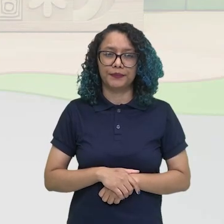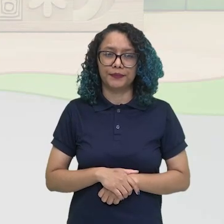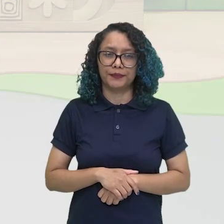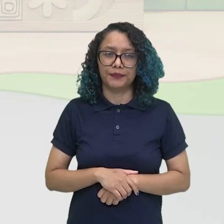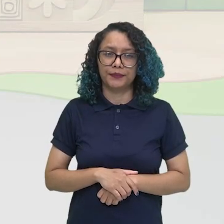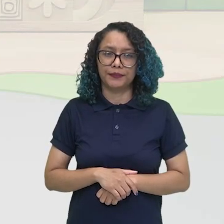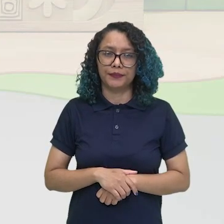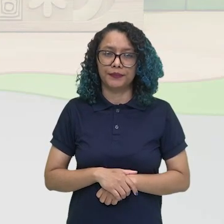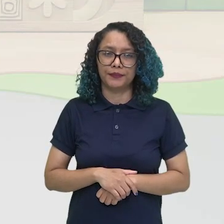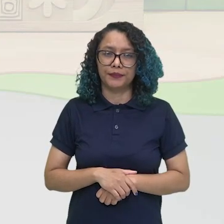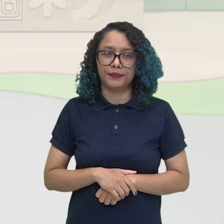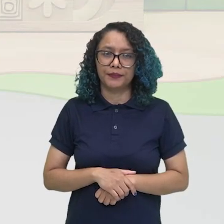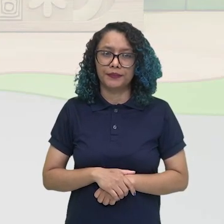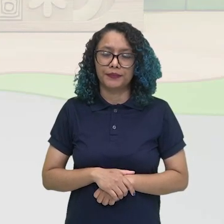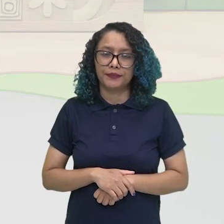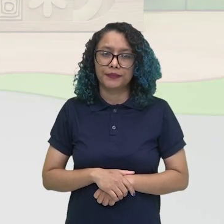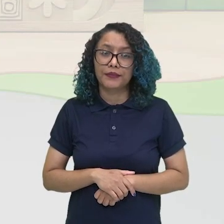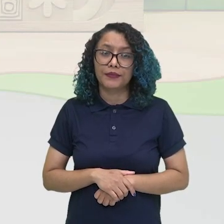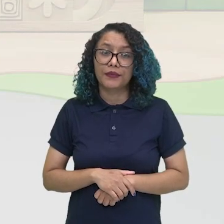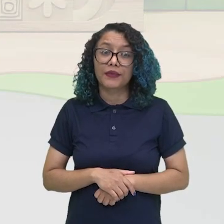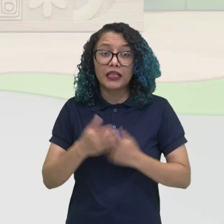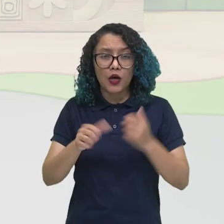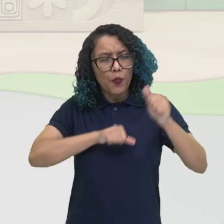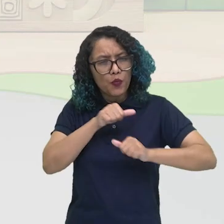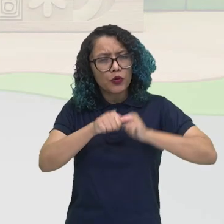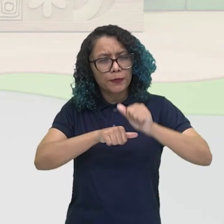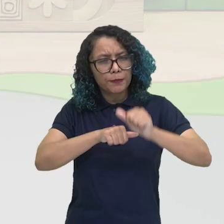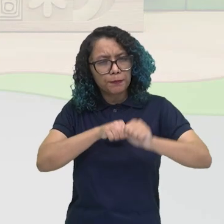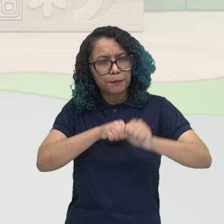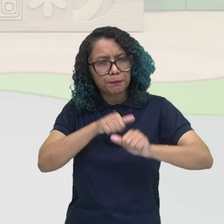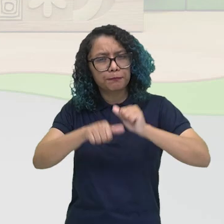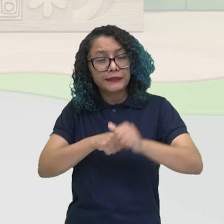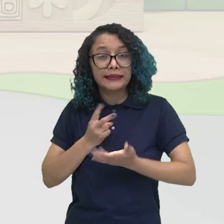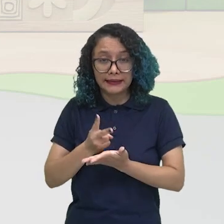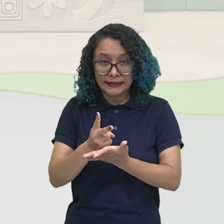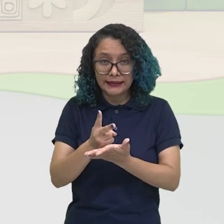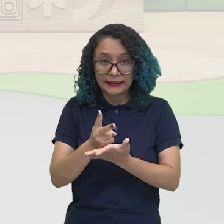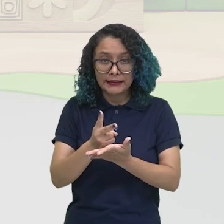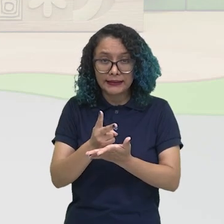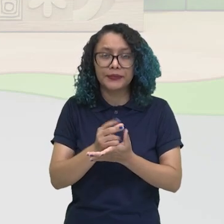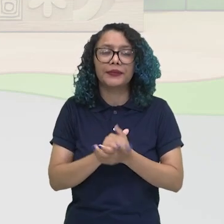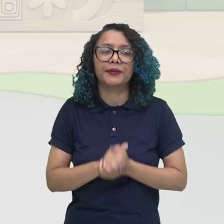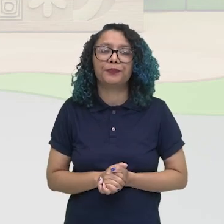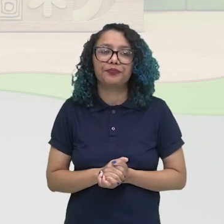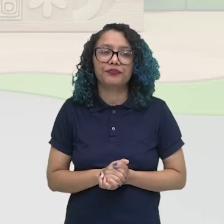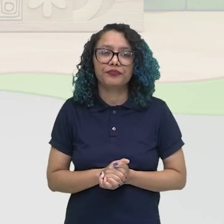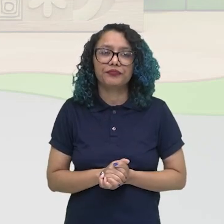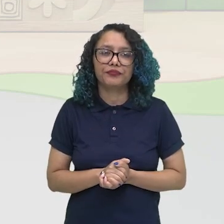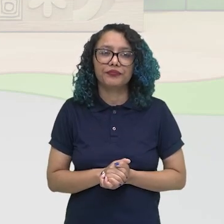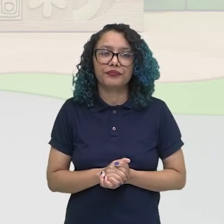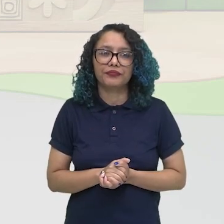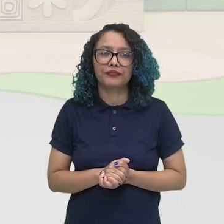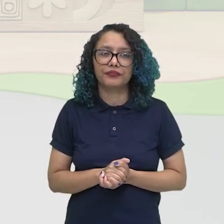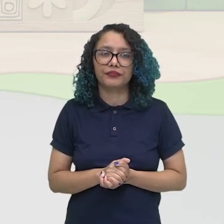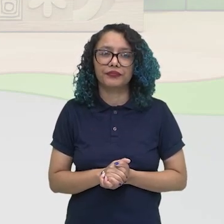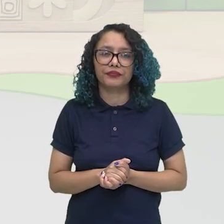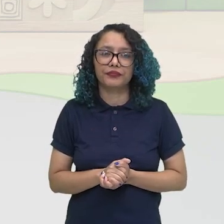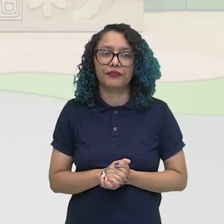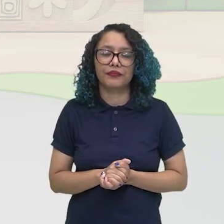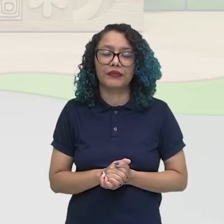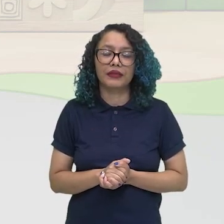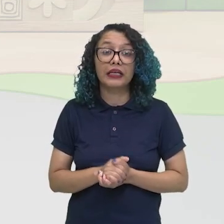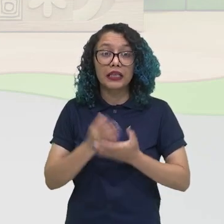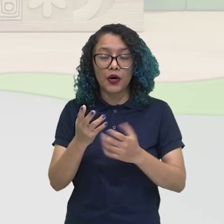se modificam constantemente, certo? E lembrando que uma